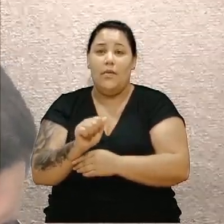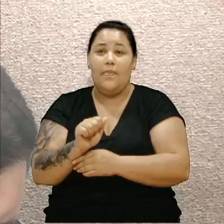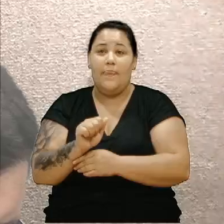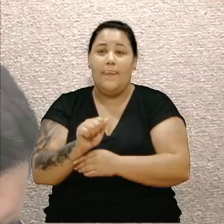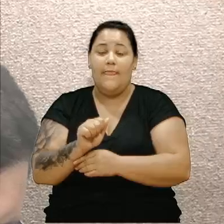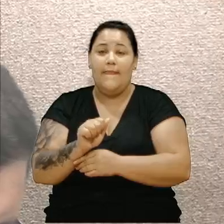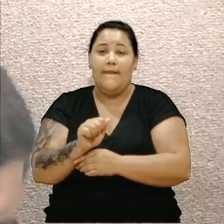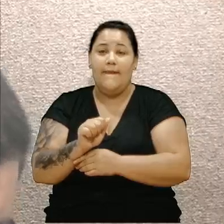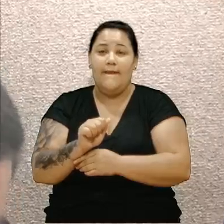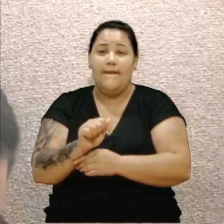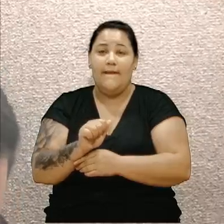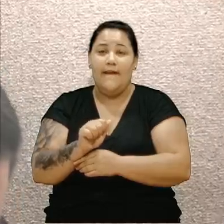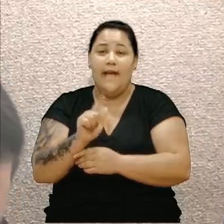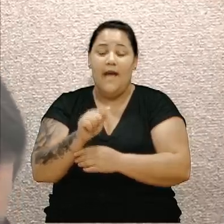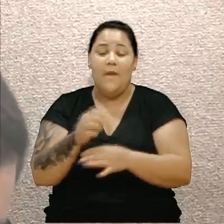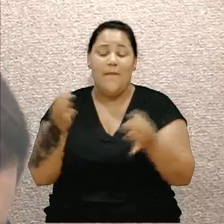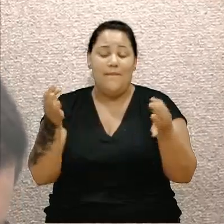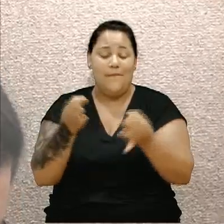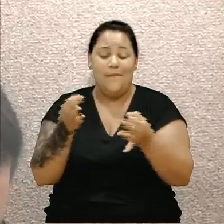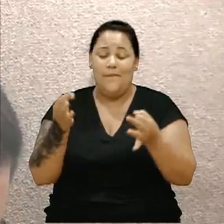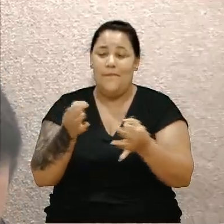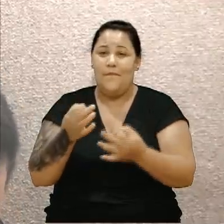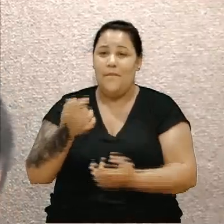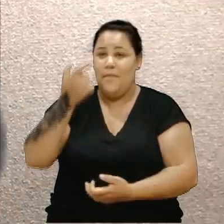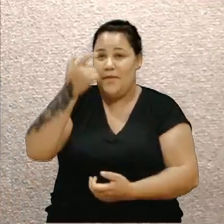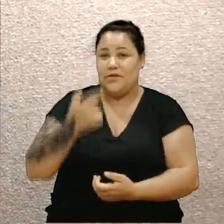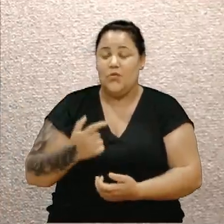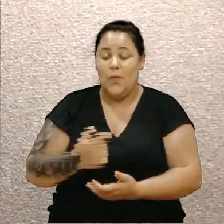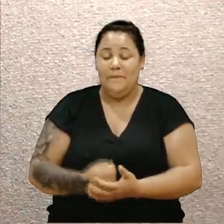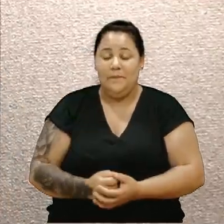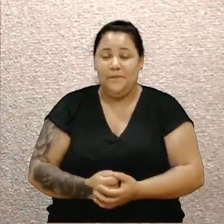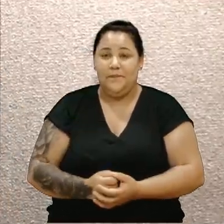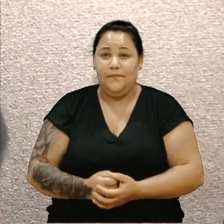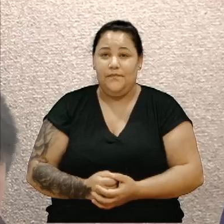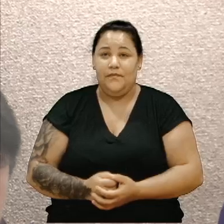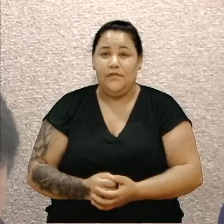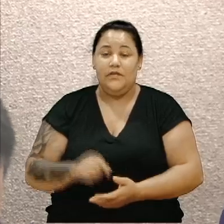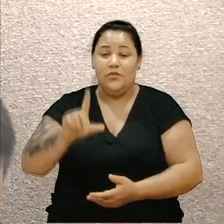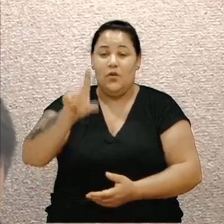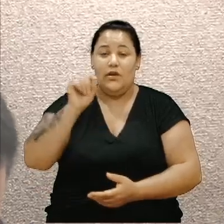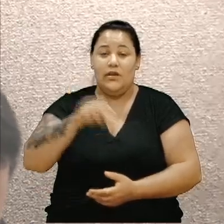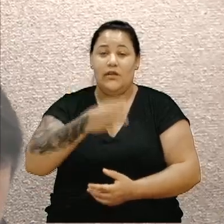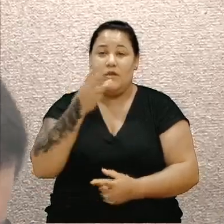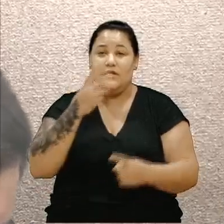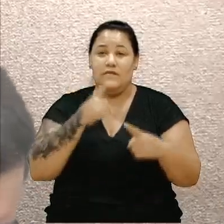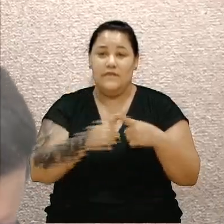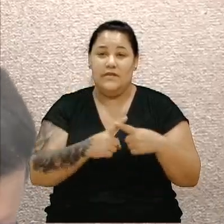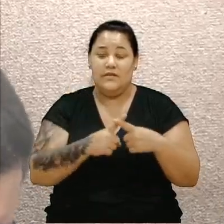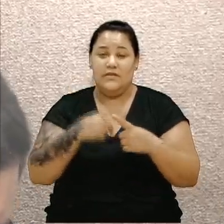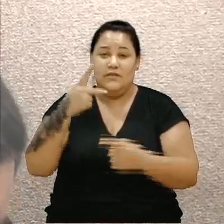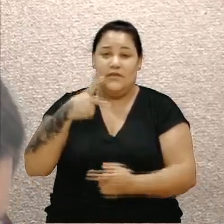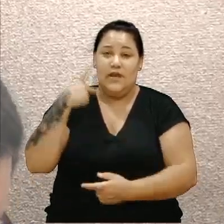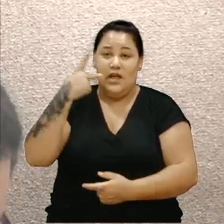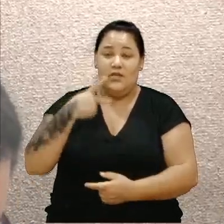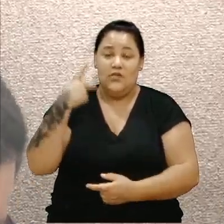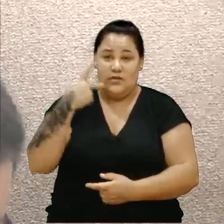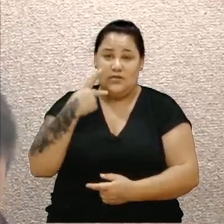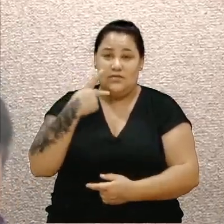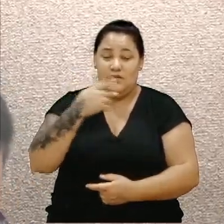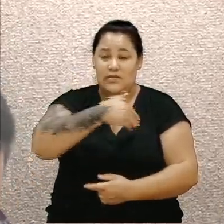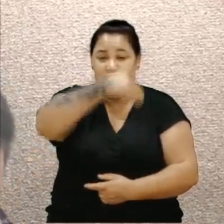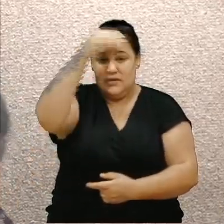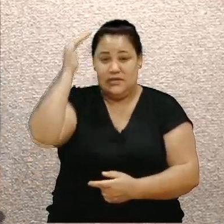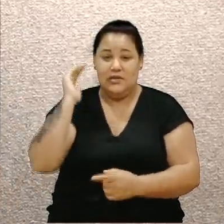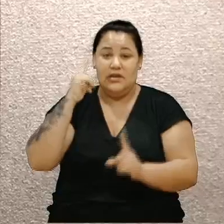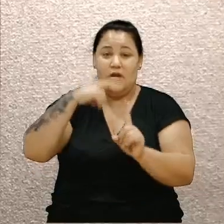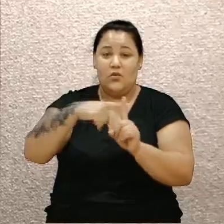uma excelente pessoa. Ela foi eleita 3 vezes vereadora da cidade de Santa Cruz do Sul e